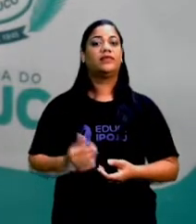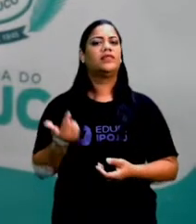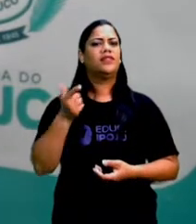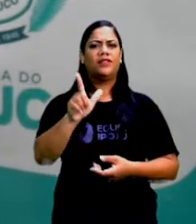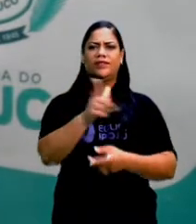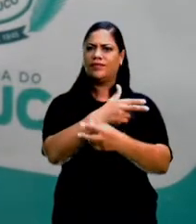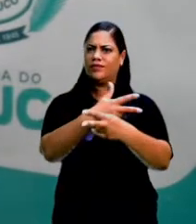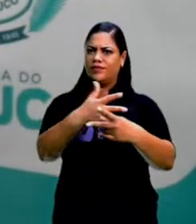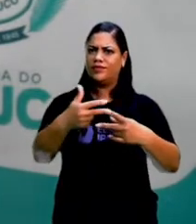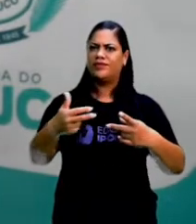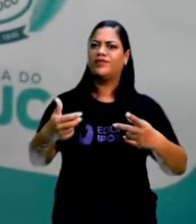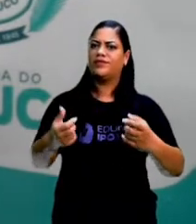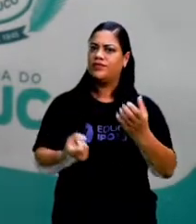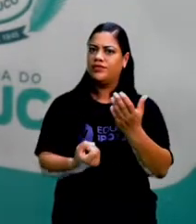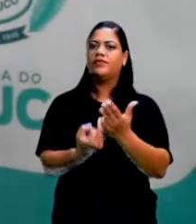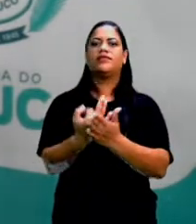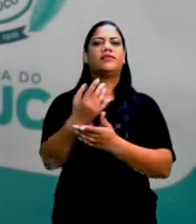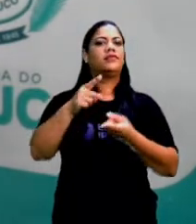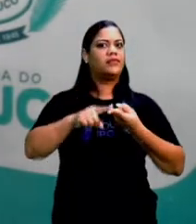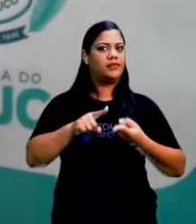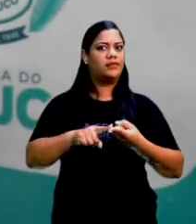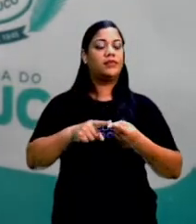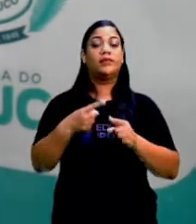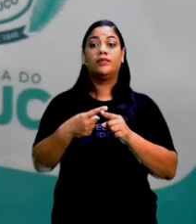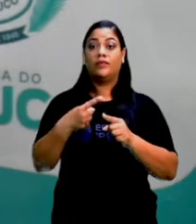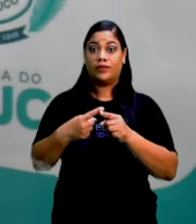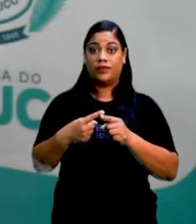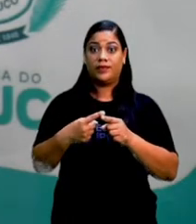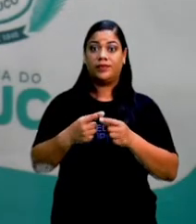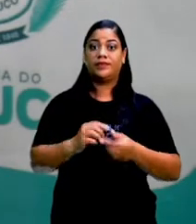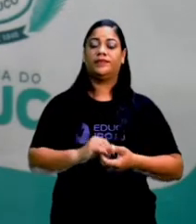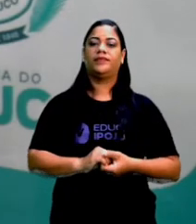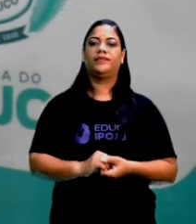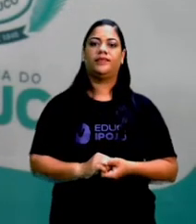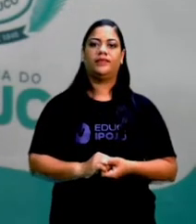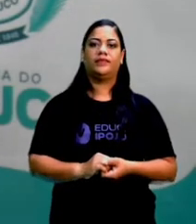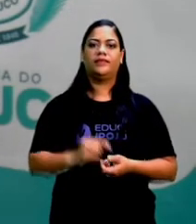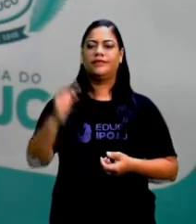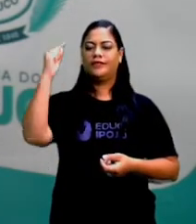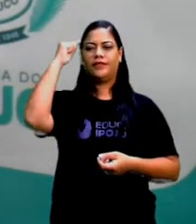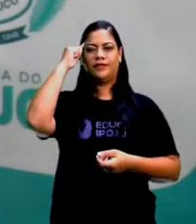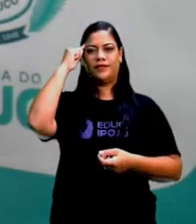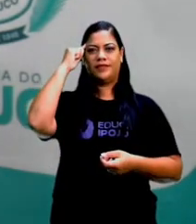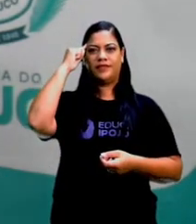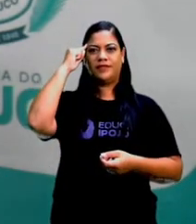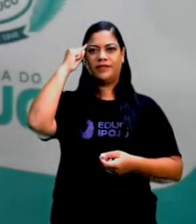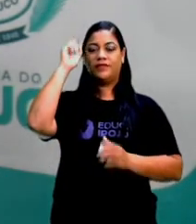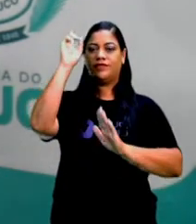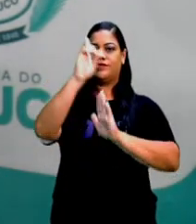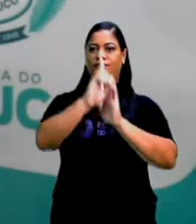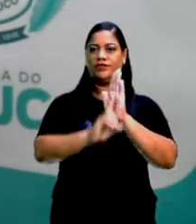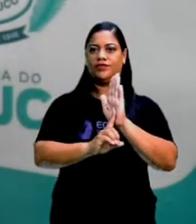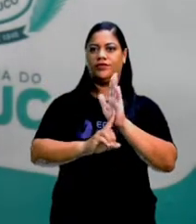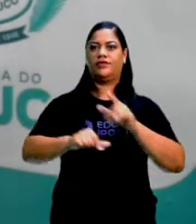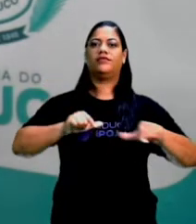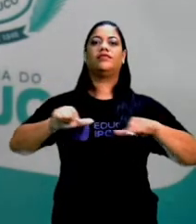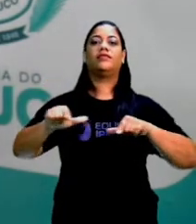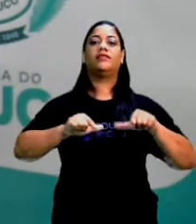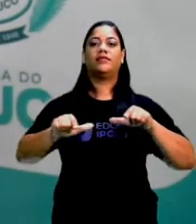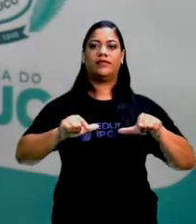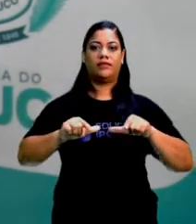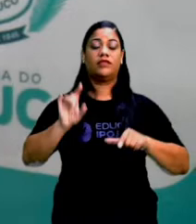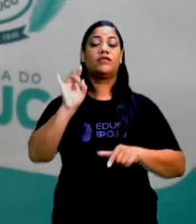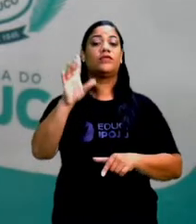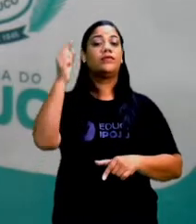outras coisas que vinham acontecendo, porque naquele momento não se pensava nos direitos trabalhistas, só